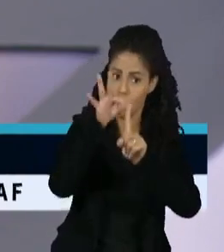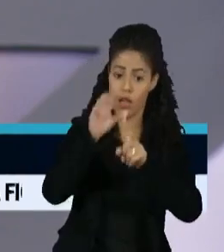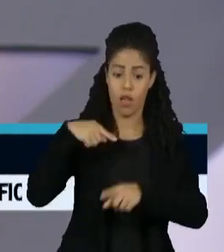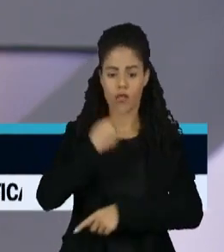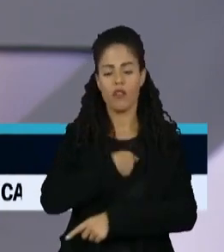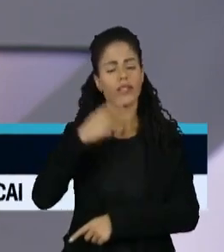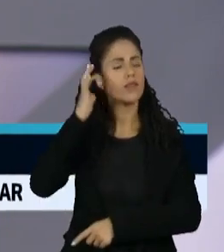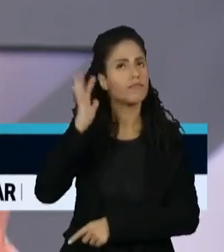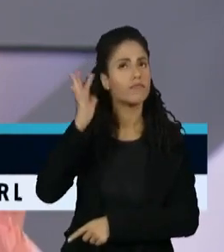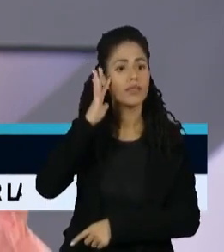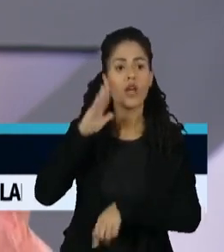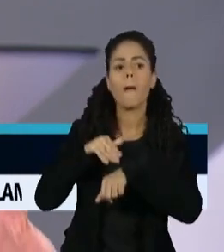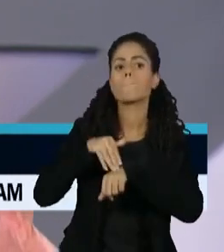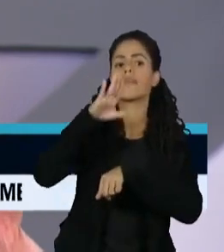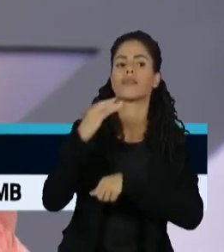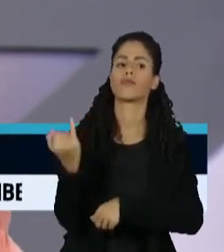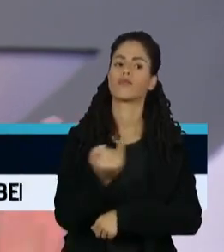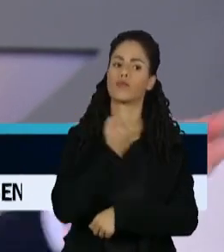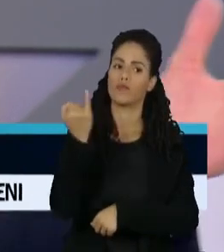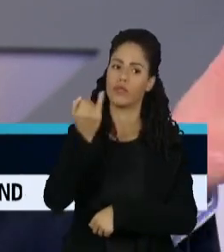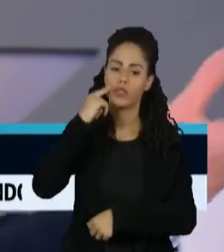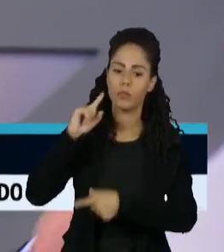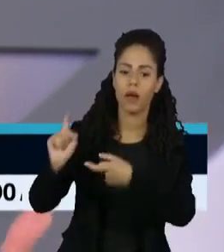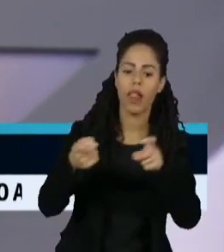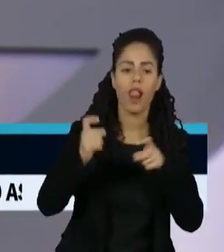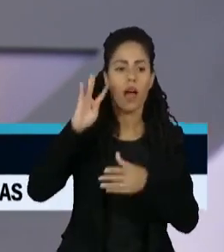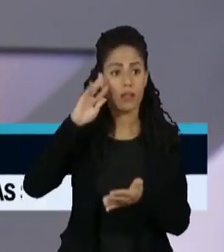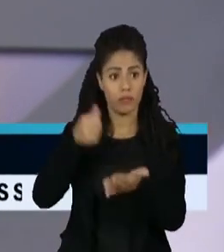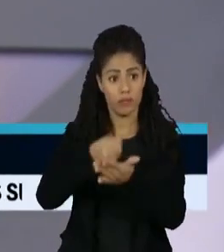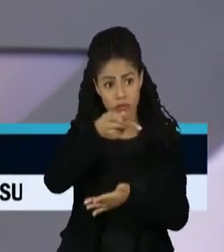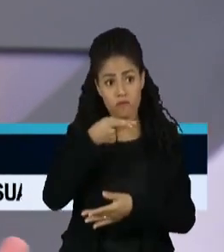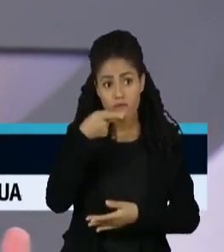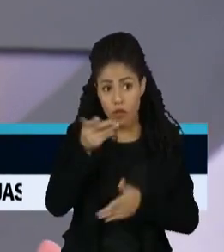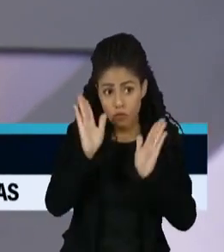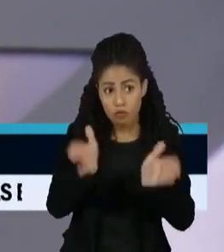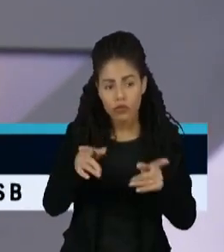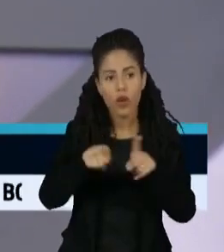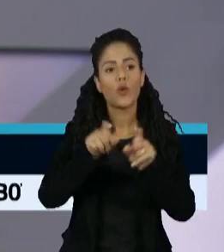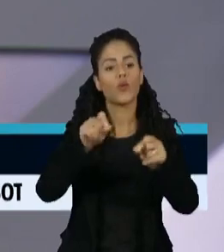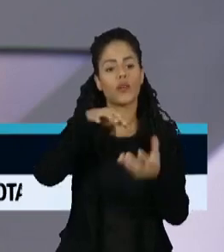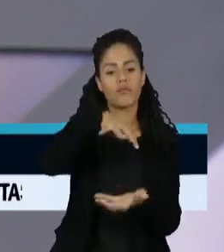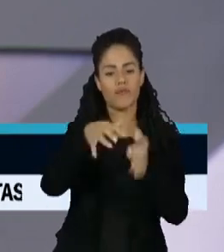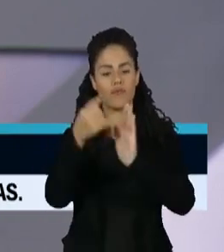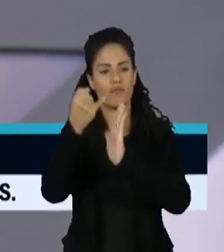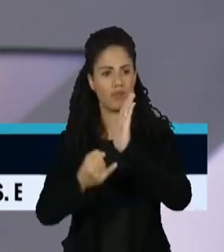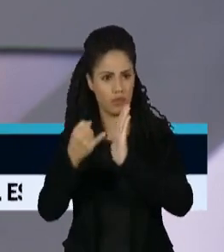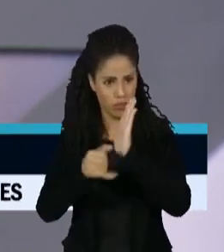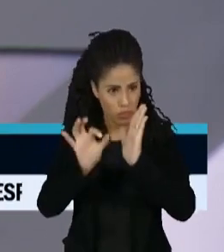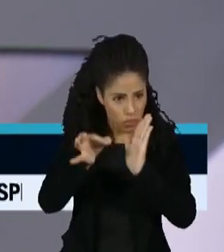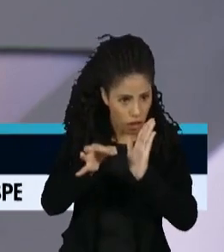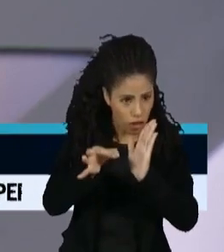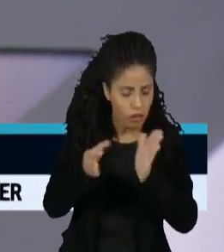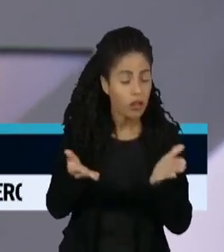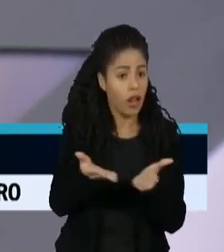tem coisas muito importantes para serem decididas. Você mencionou uma delas, que é a reforma tributária.